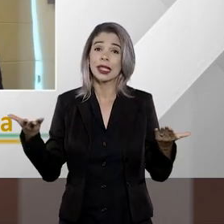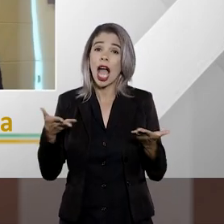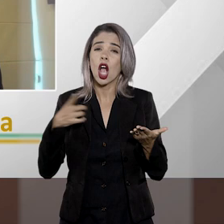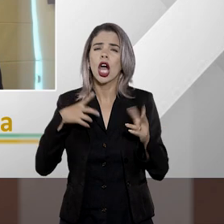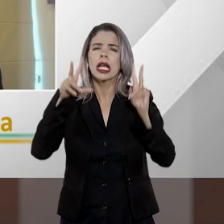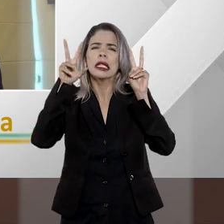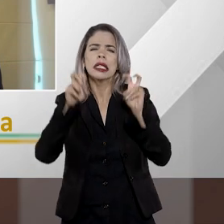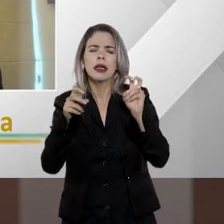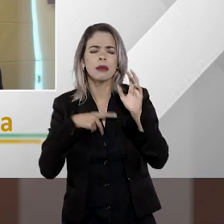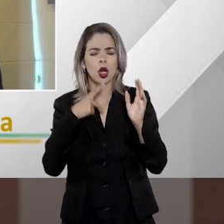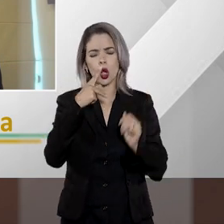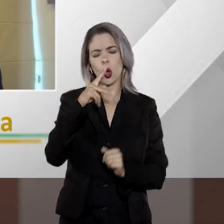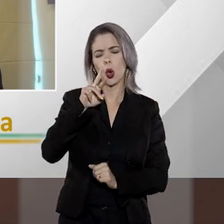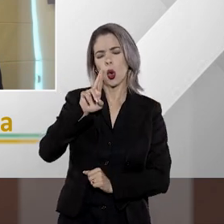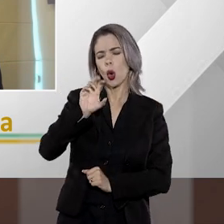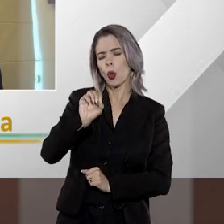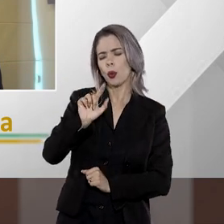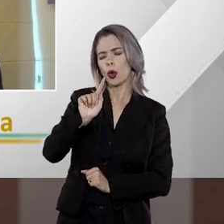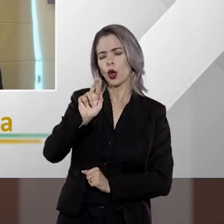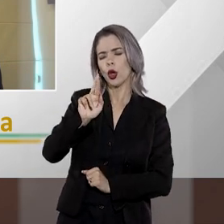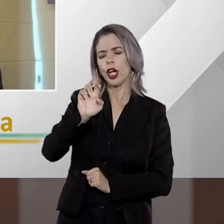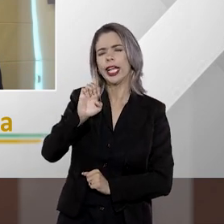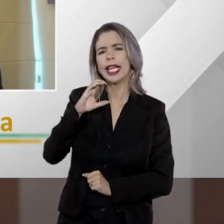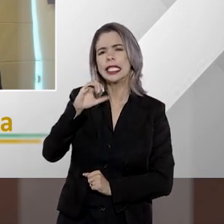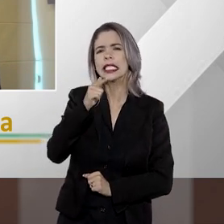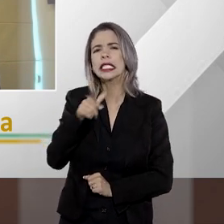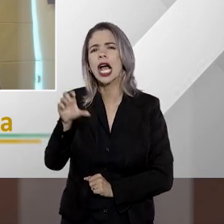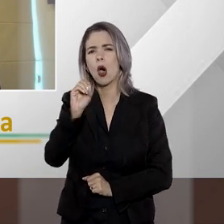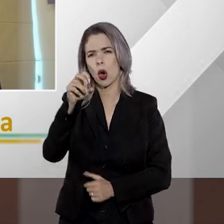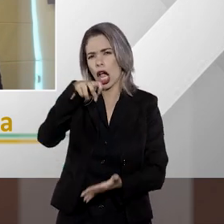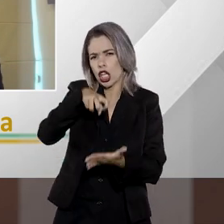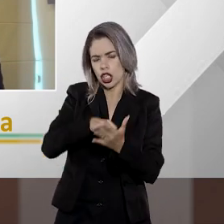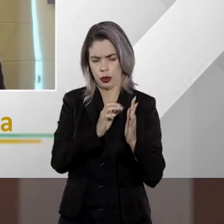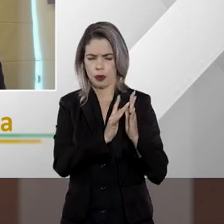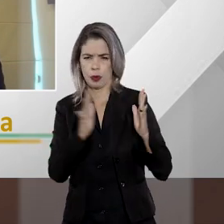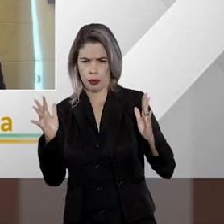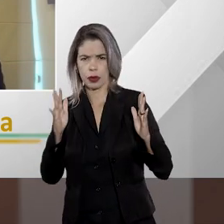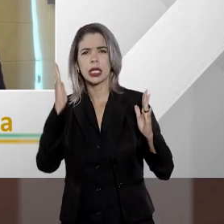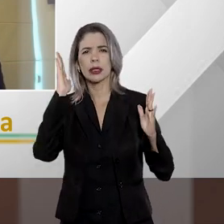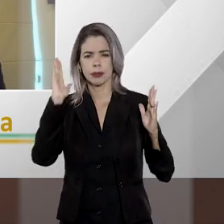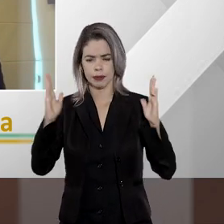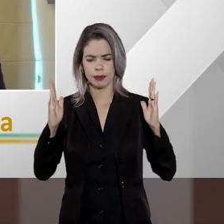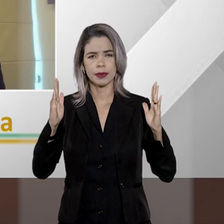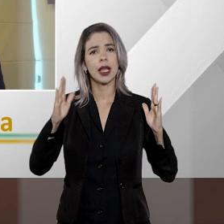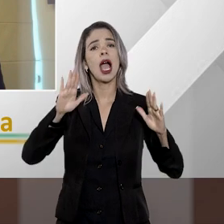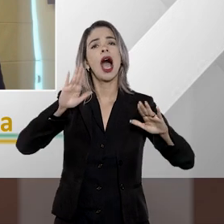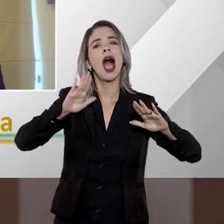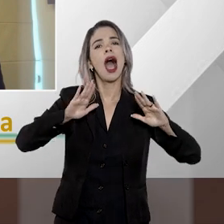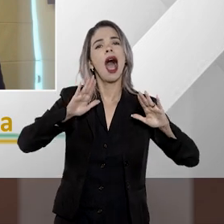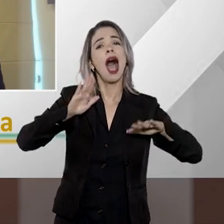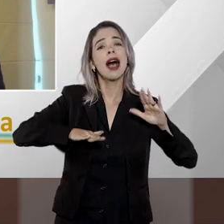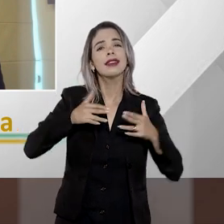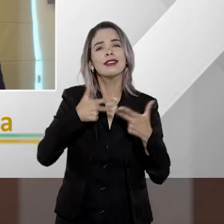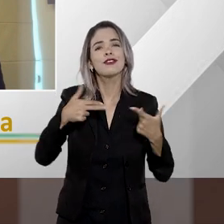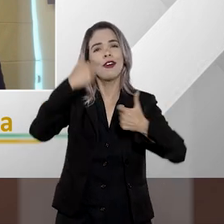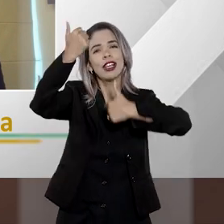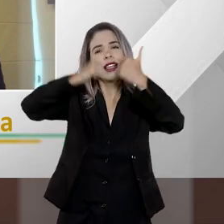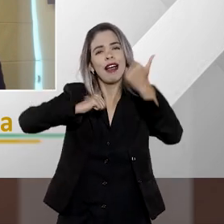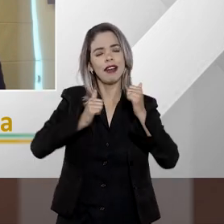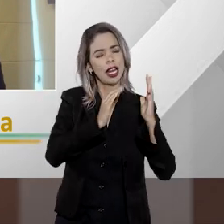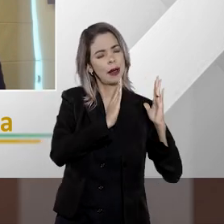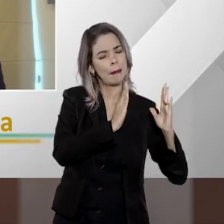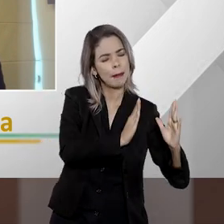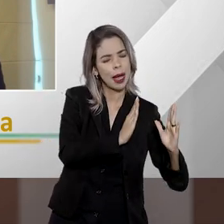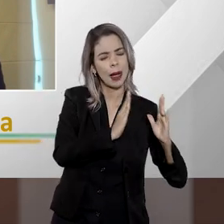Falando agora sobre a progressão da pena, nós sabemos, professor Victor, que ao longo da execução penal, uma circunstância considerada para avaliar